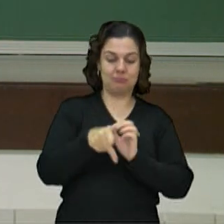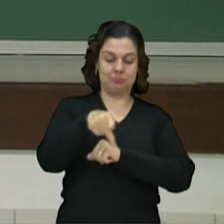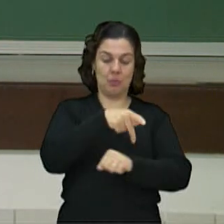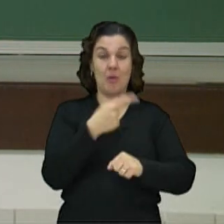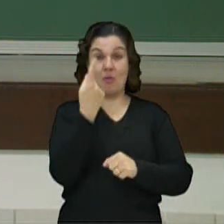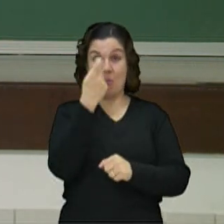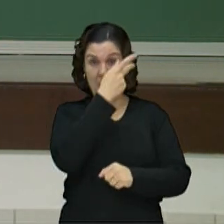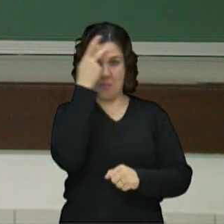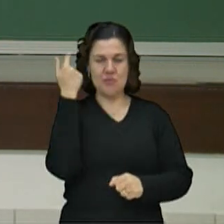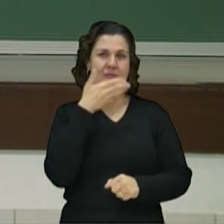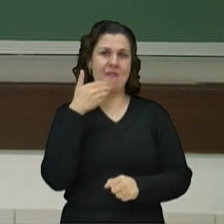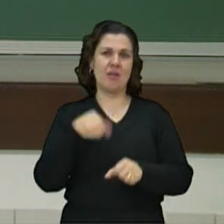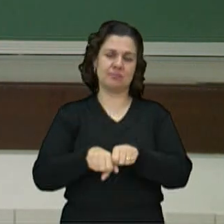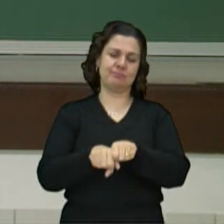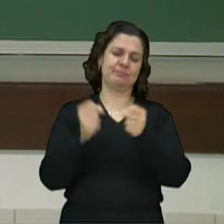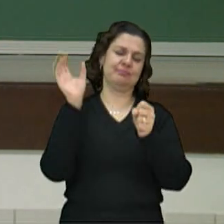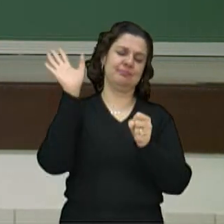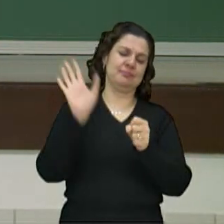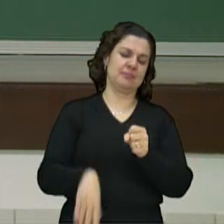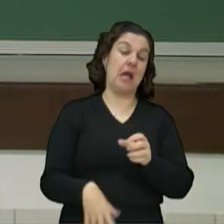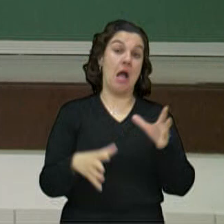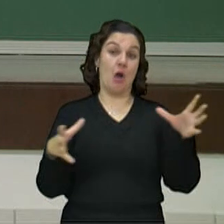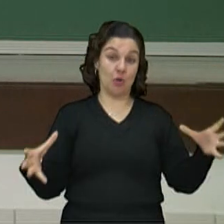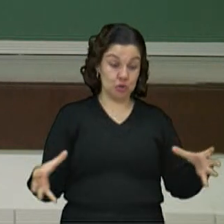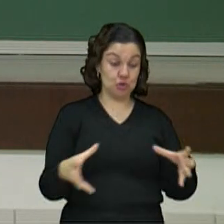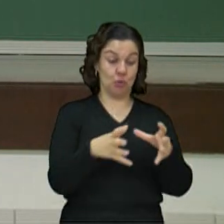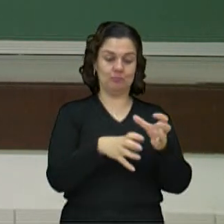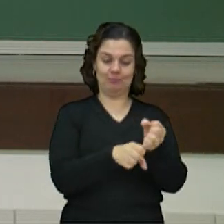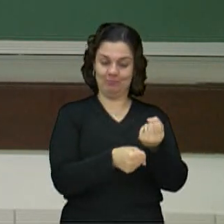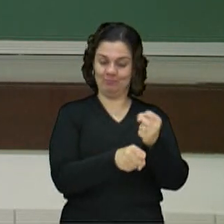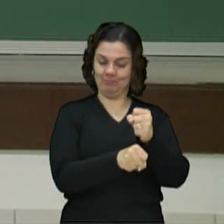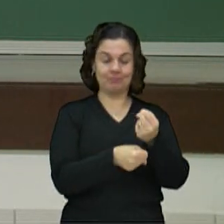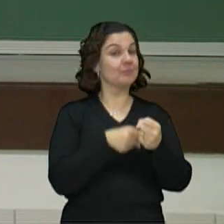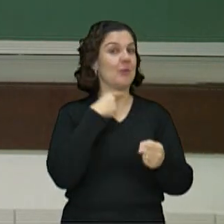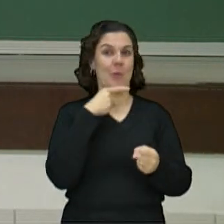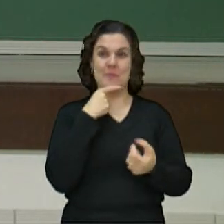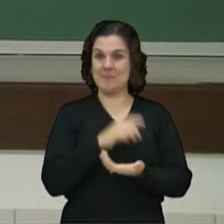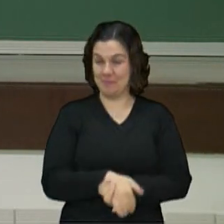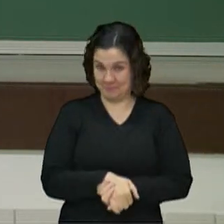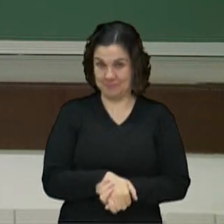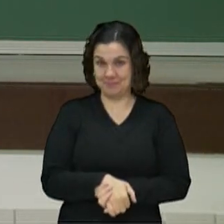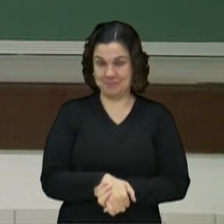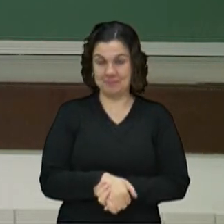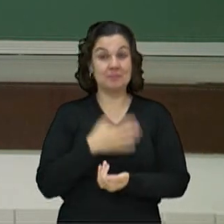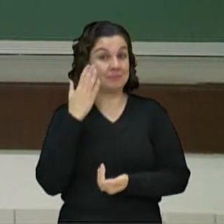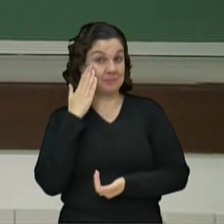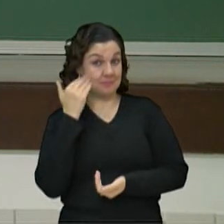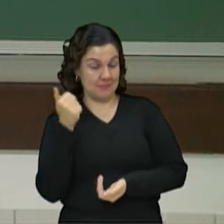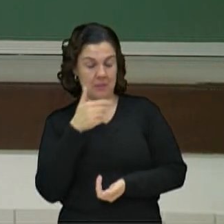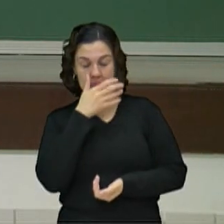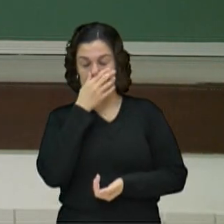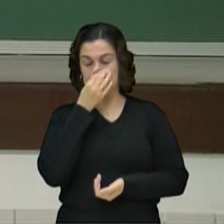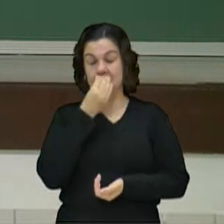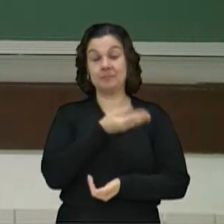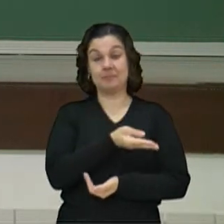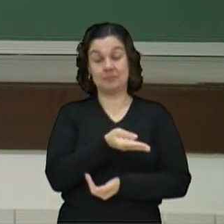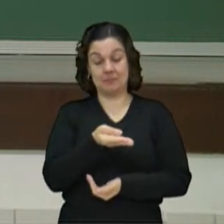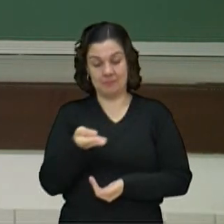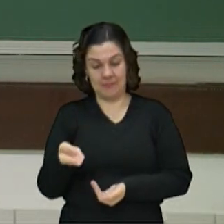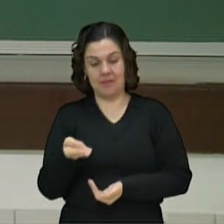indivíduo só é facilmente quebrável. Já o grupo todo, não. Fascismo, então, prega